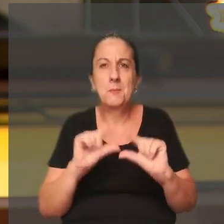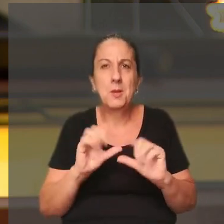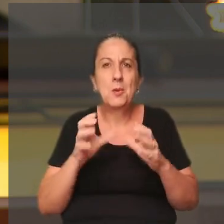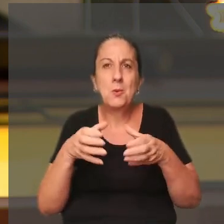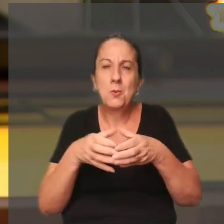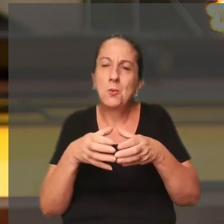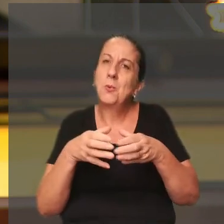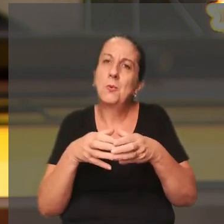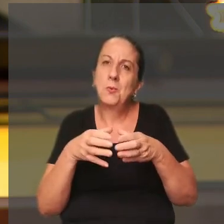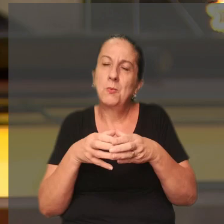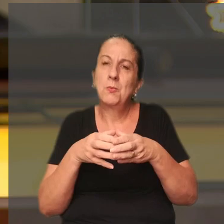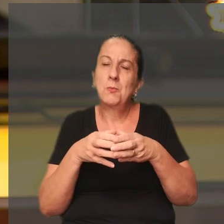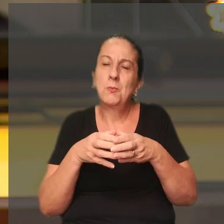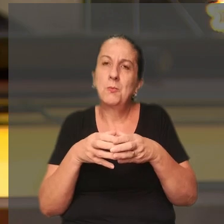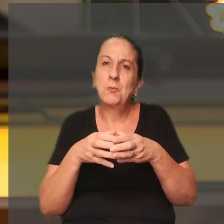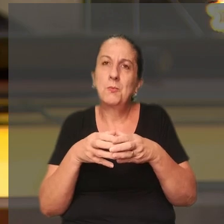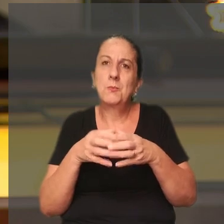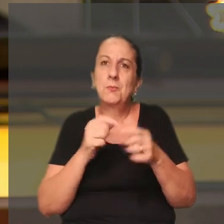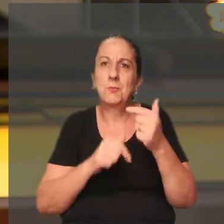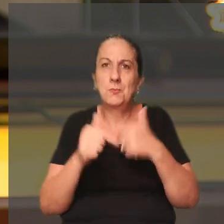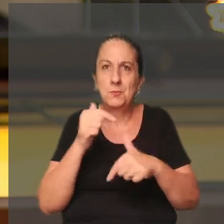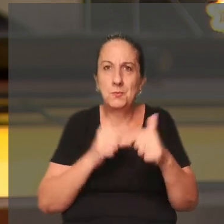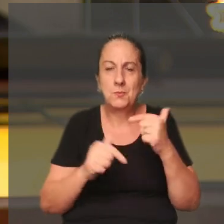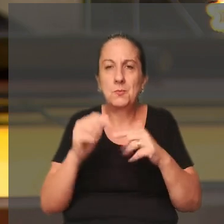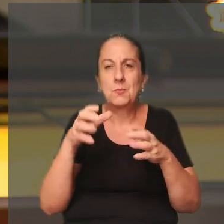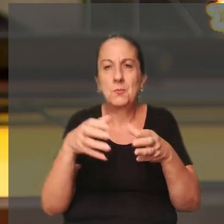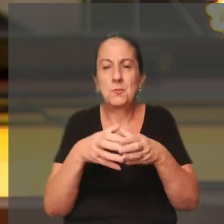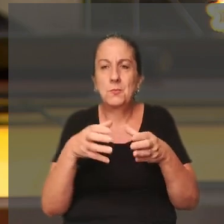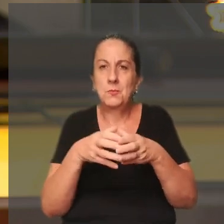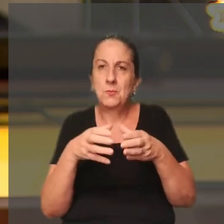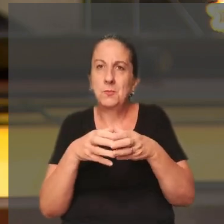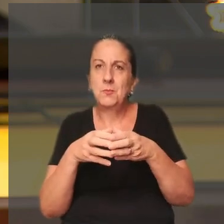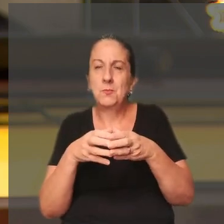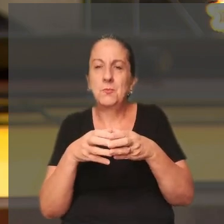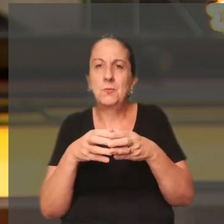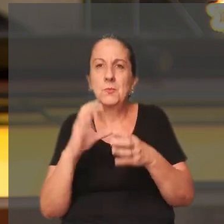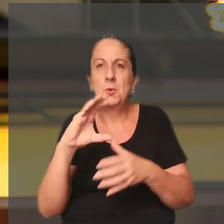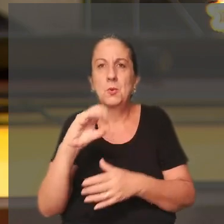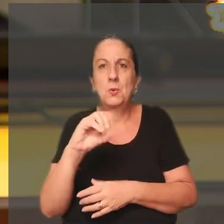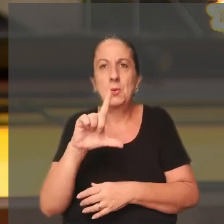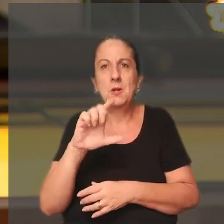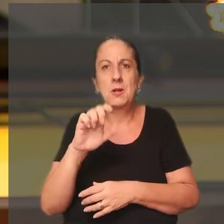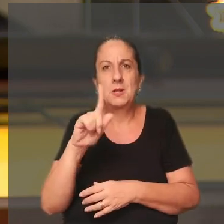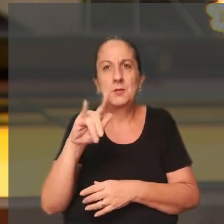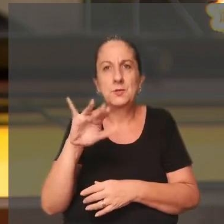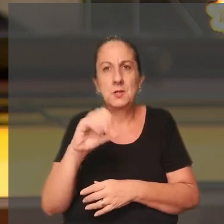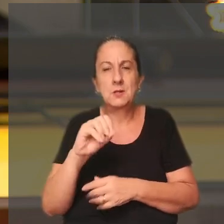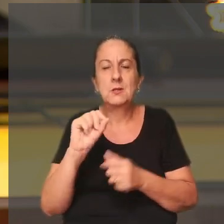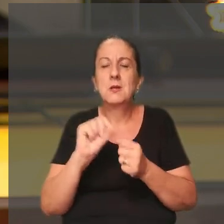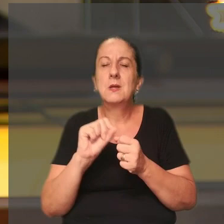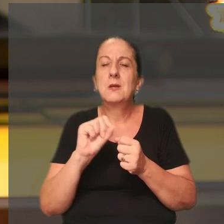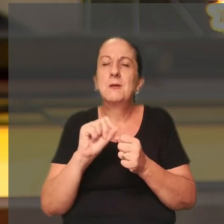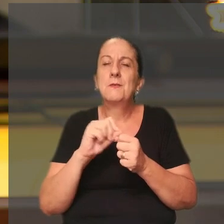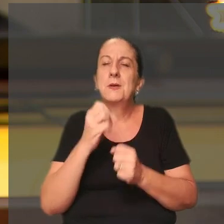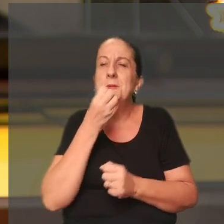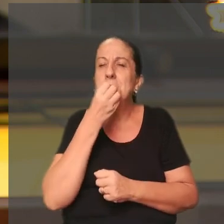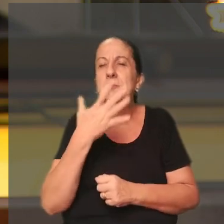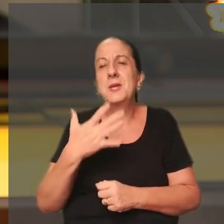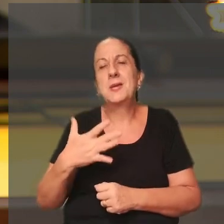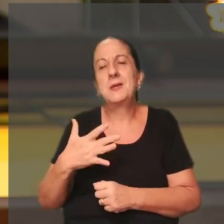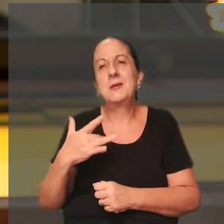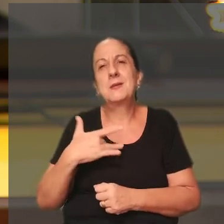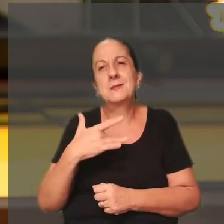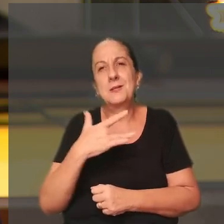num colegiado, nada mais que um grupo, trabalhar num grupo colegiado faz bem à alma, faz